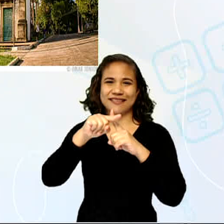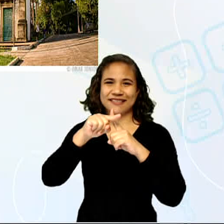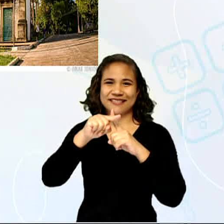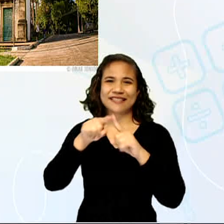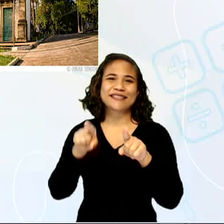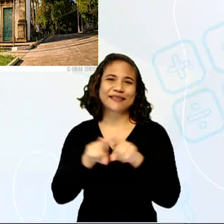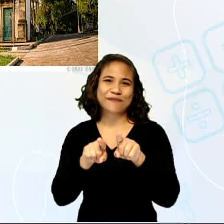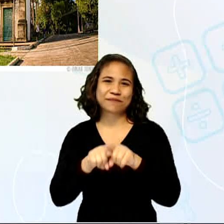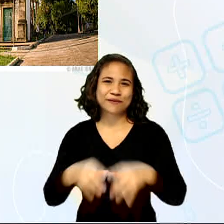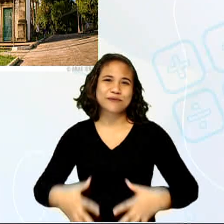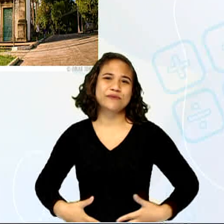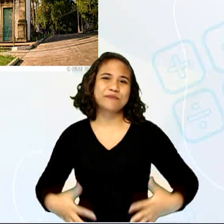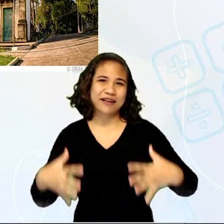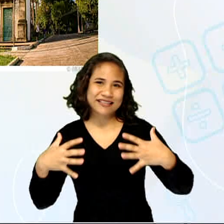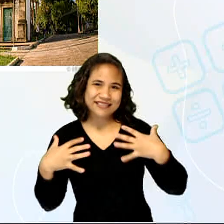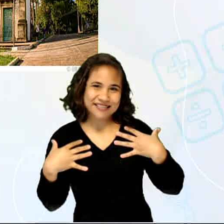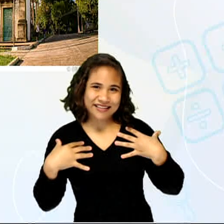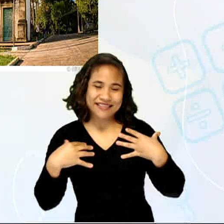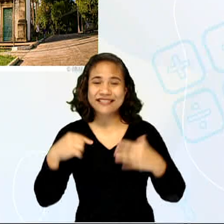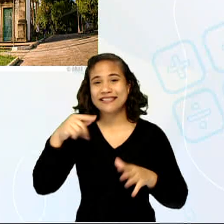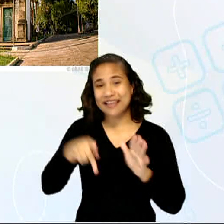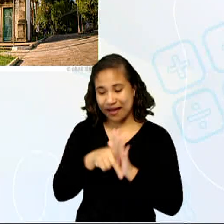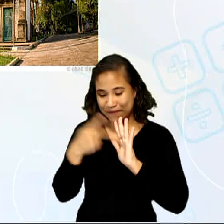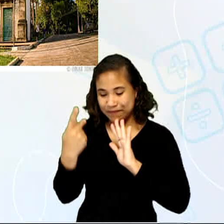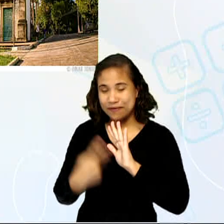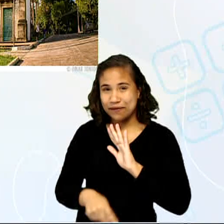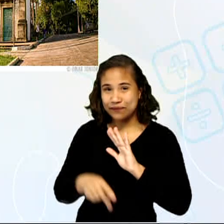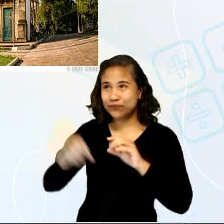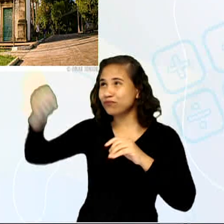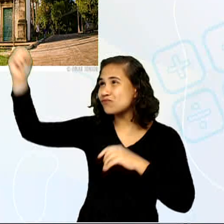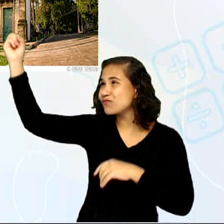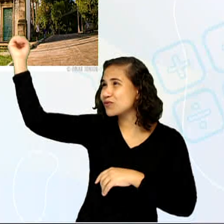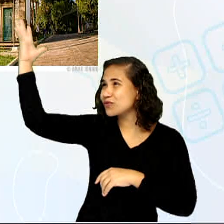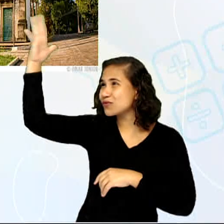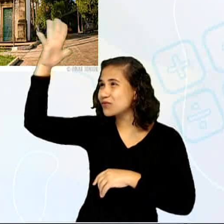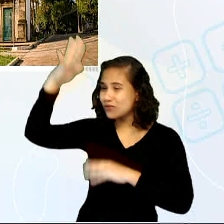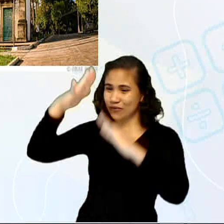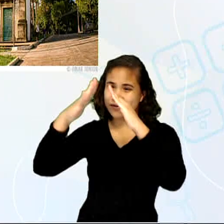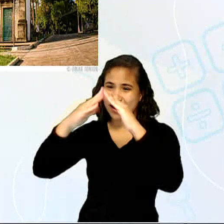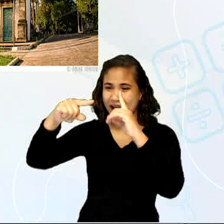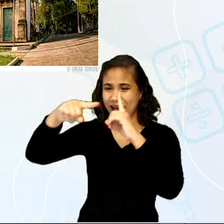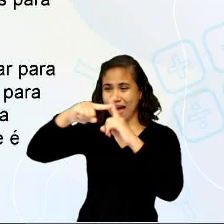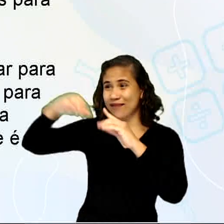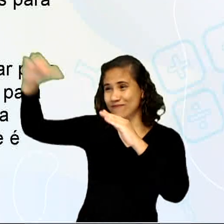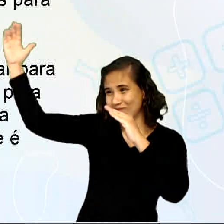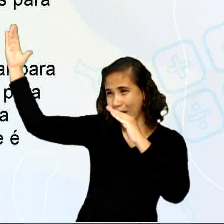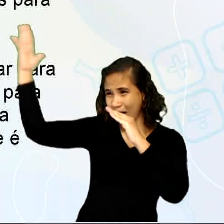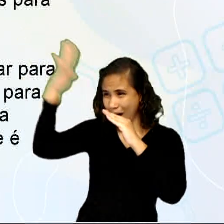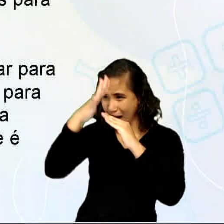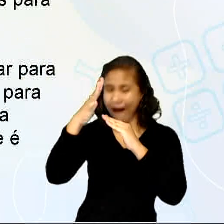dos Prazeres sendo irradiada pela luz do Sol no dia.